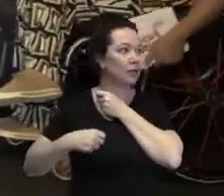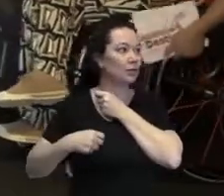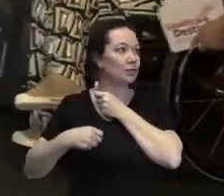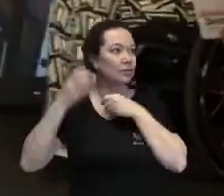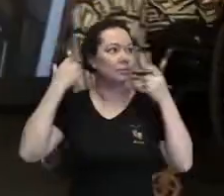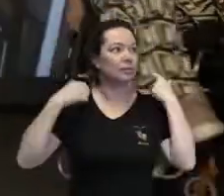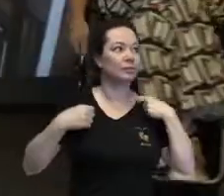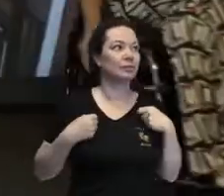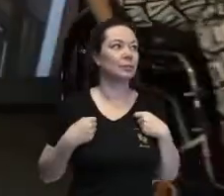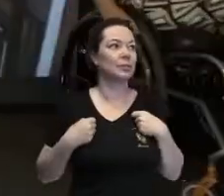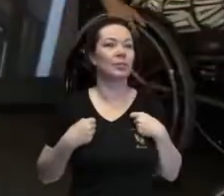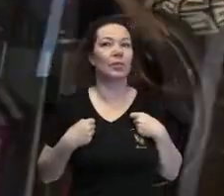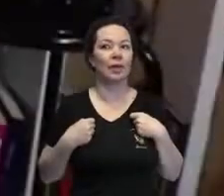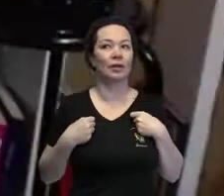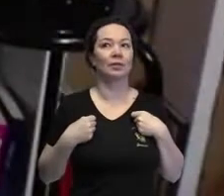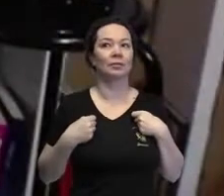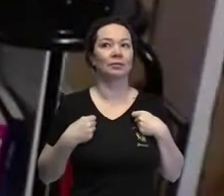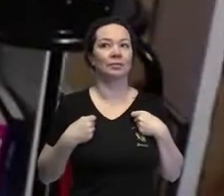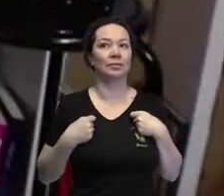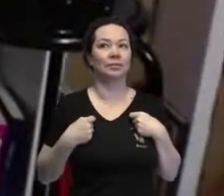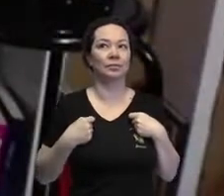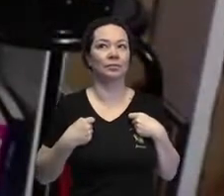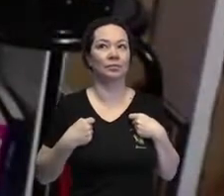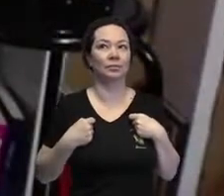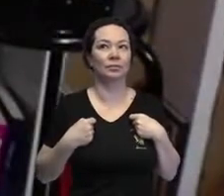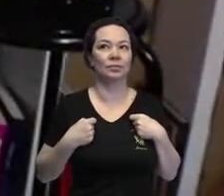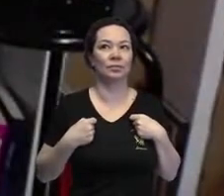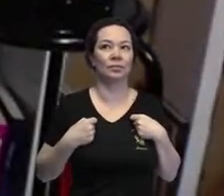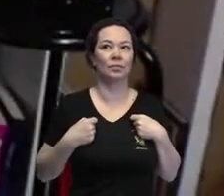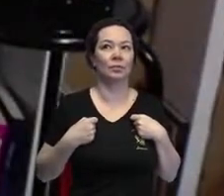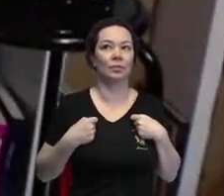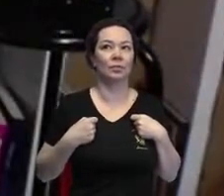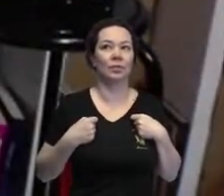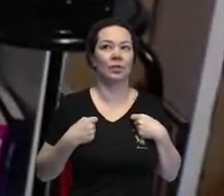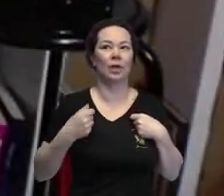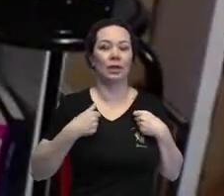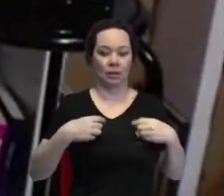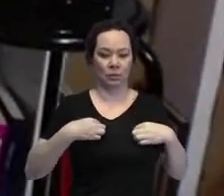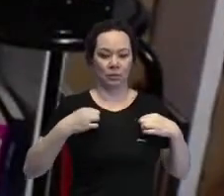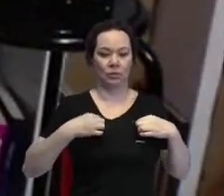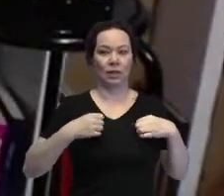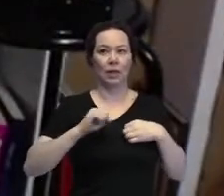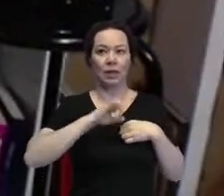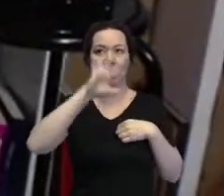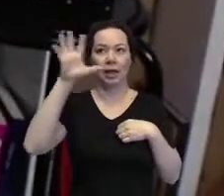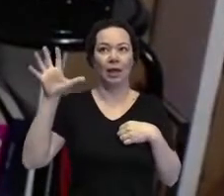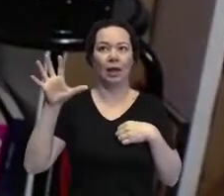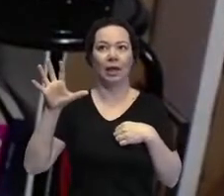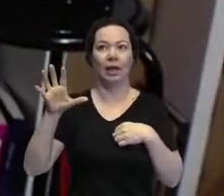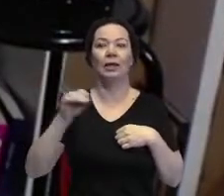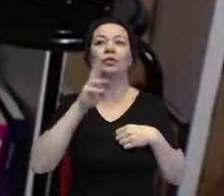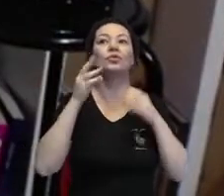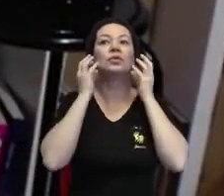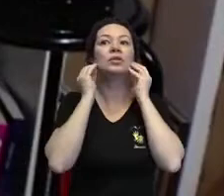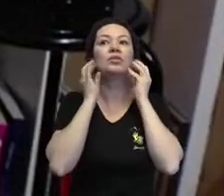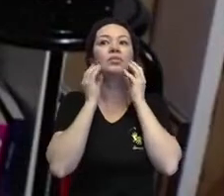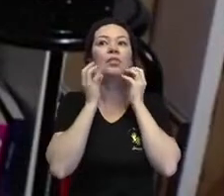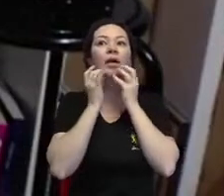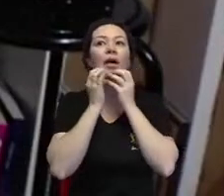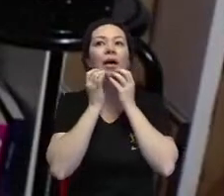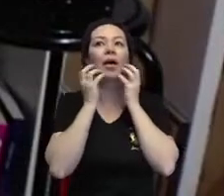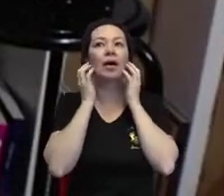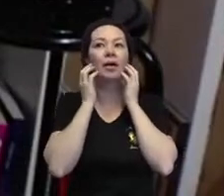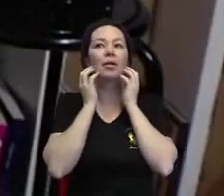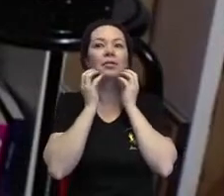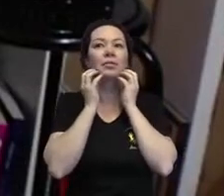umas cordinhas no cabelo. Estou com a camisa de cor clara, estou com a barba